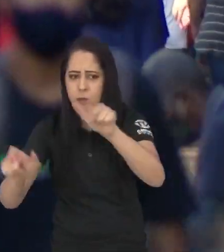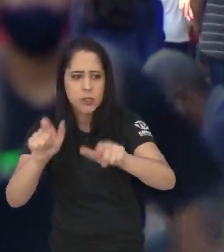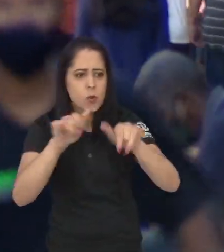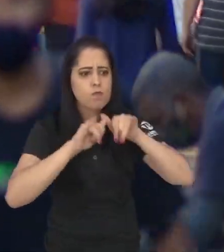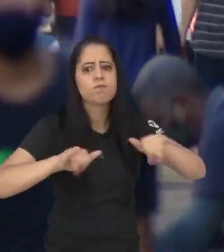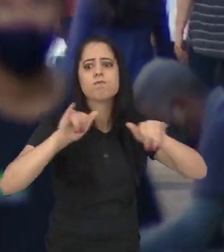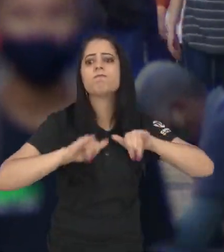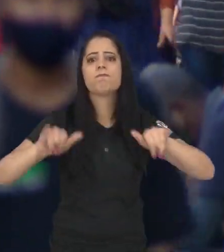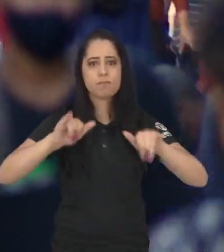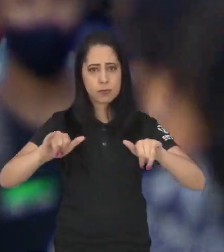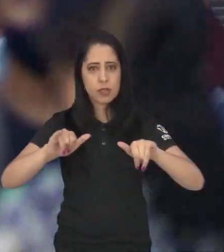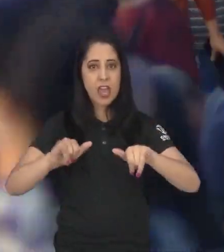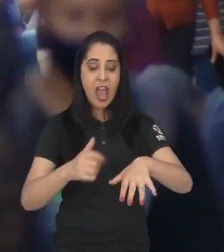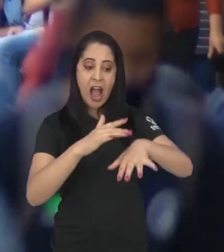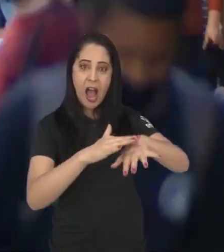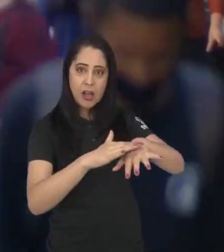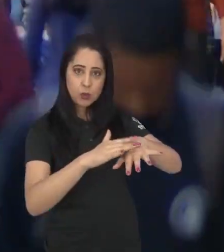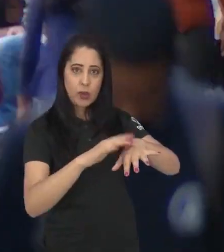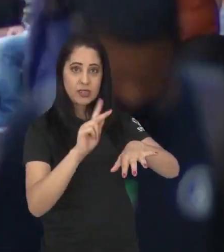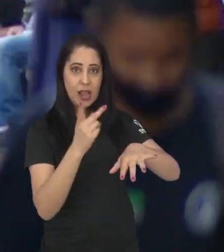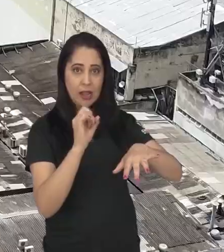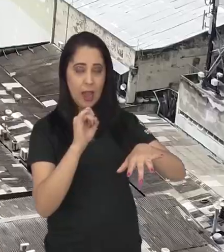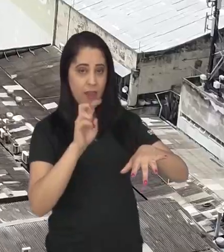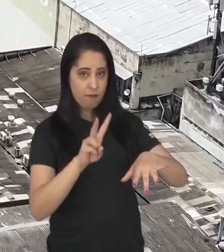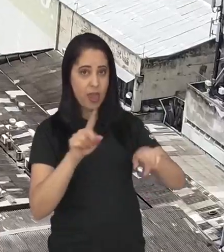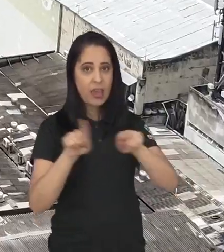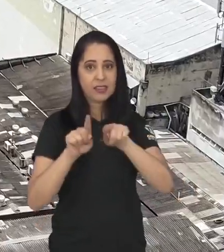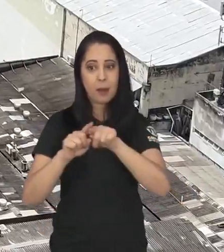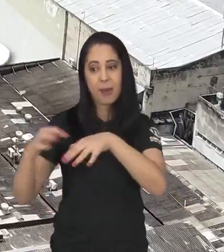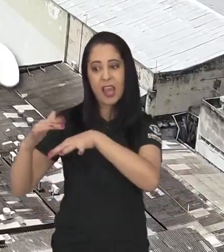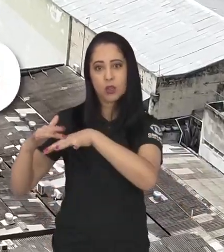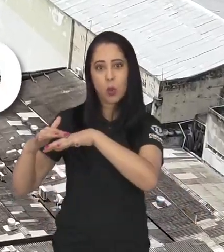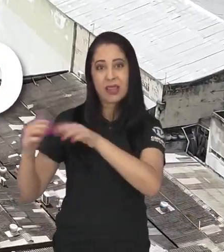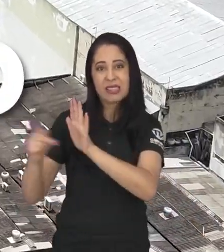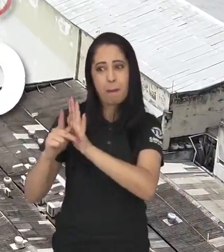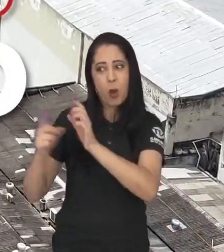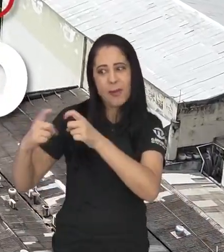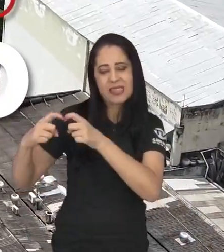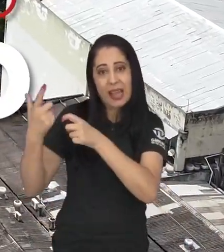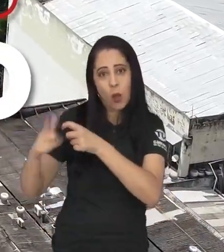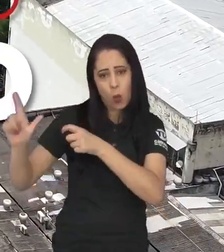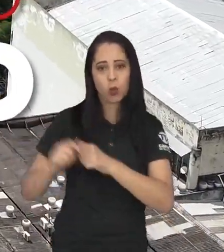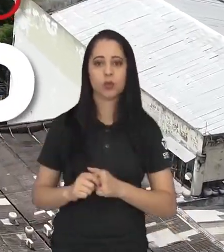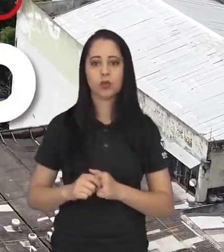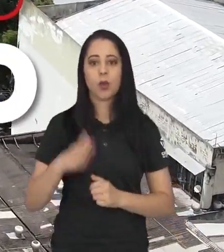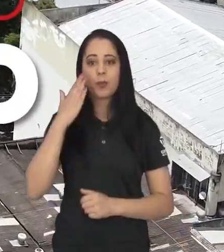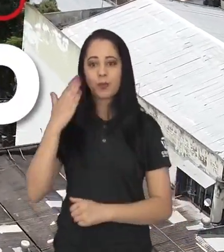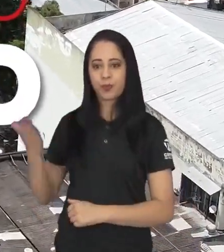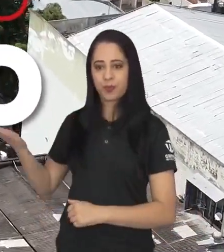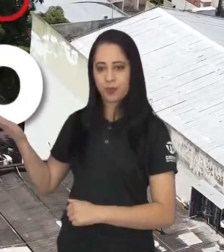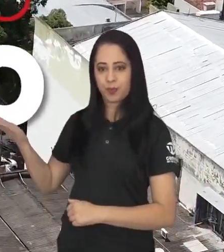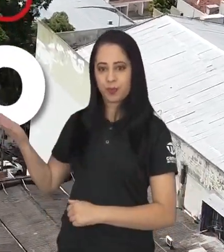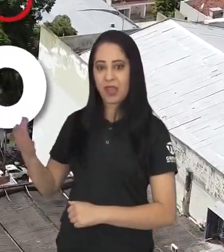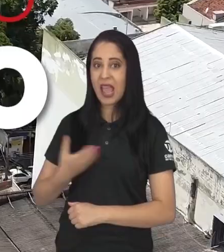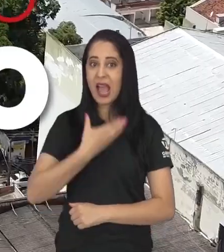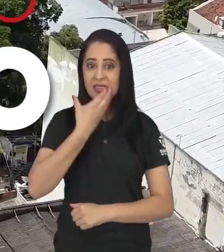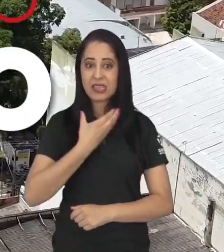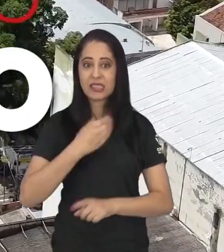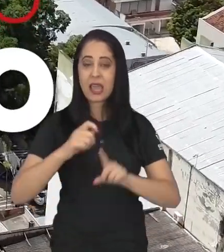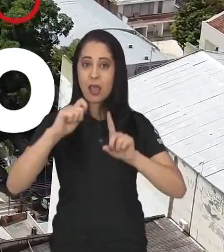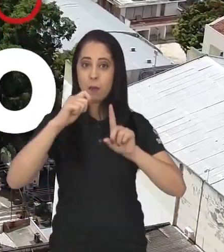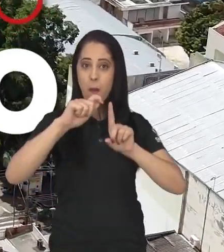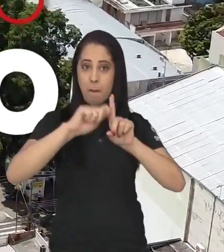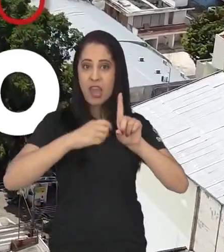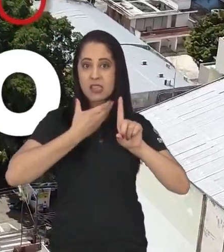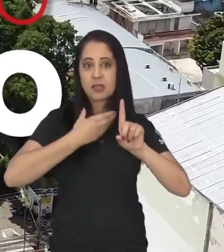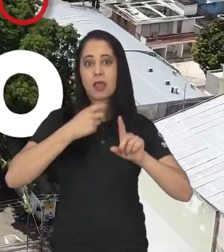e outras infecções sexualmente transmissíveis. É o Dezembro Vermelho, que acontece aqui em São José dos Campos também.